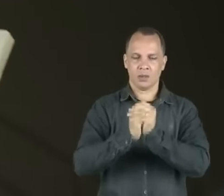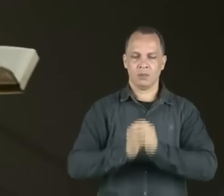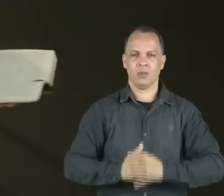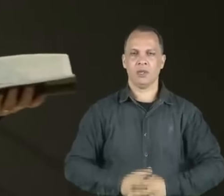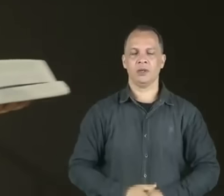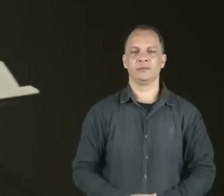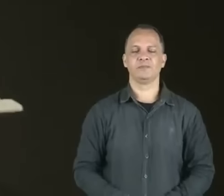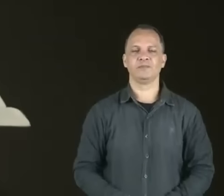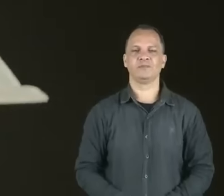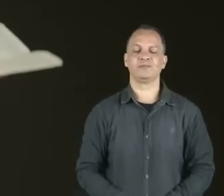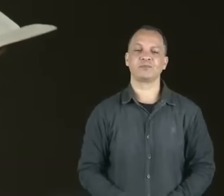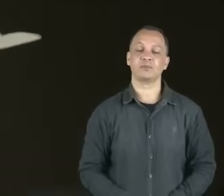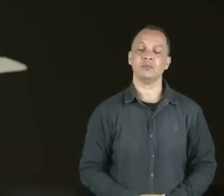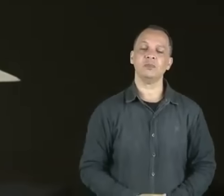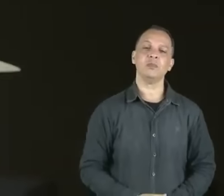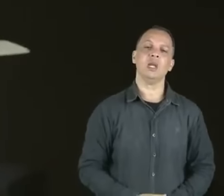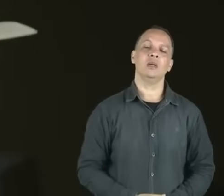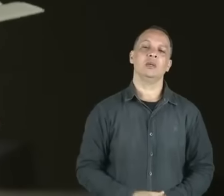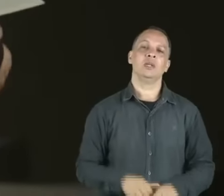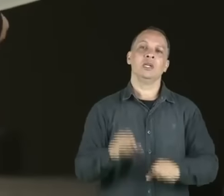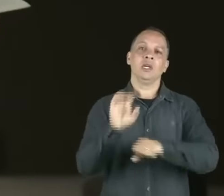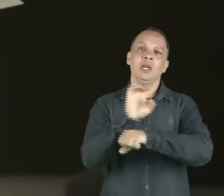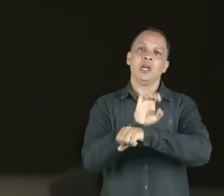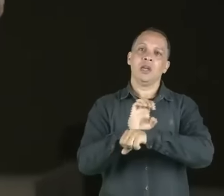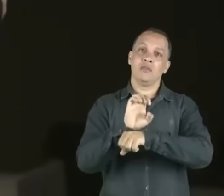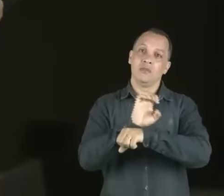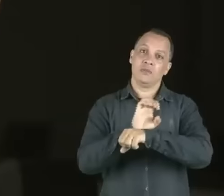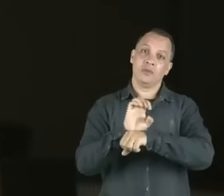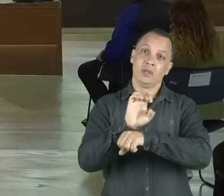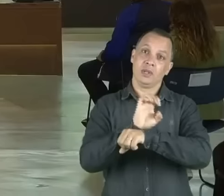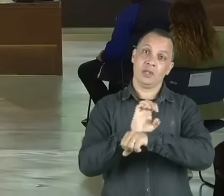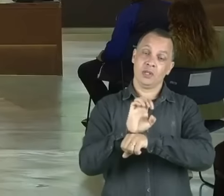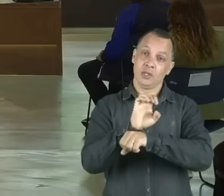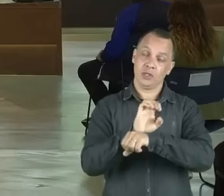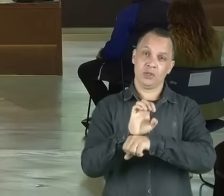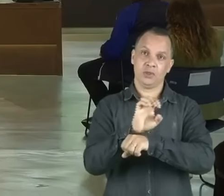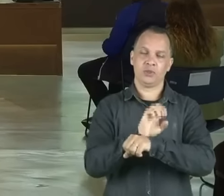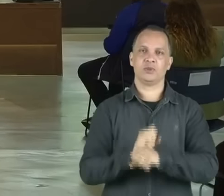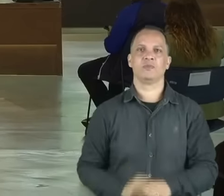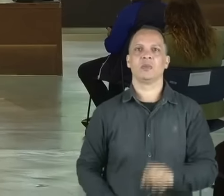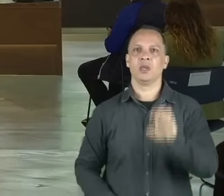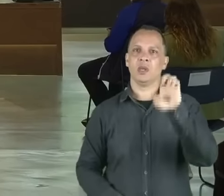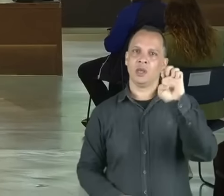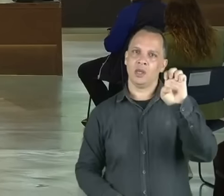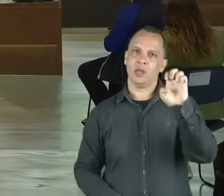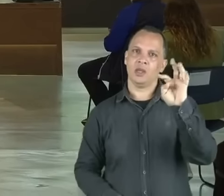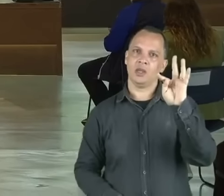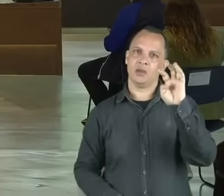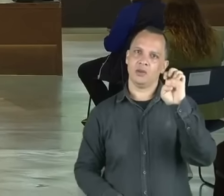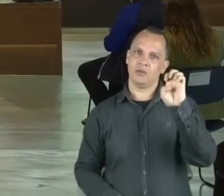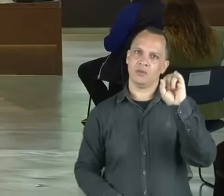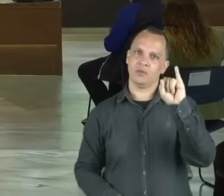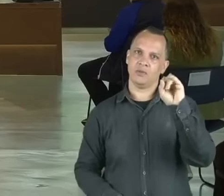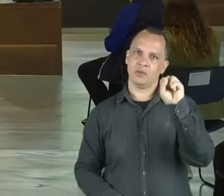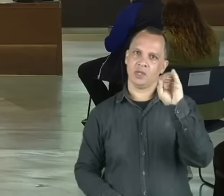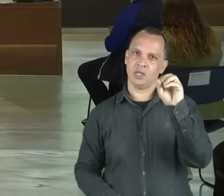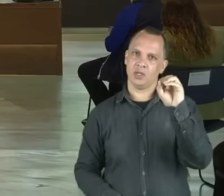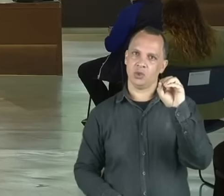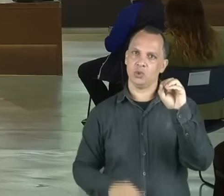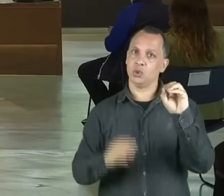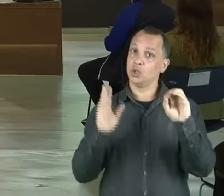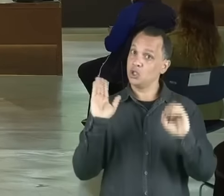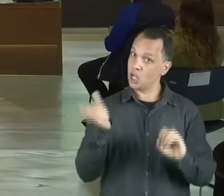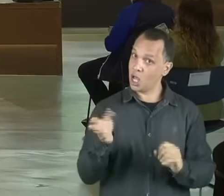nós estamos lendo os pés de Jesus né Efésios e hoje cheguei no Capítulo 6 Versículos de